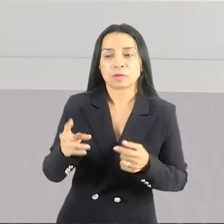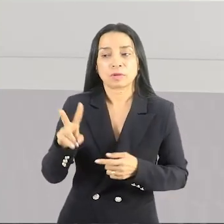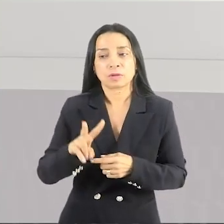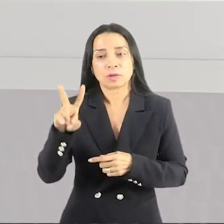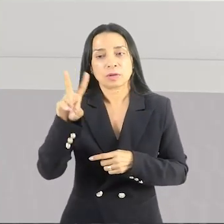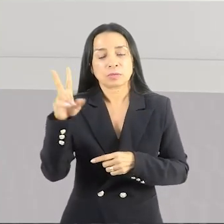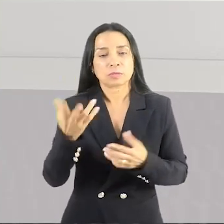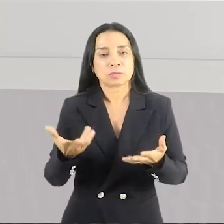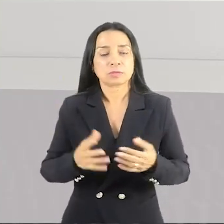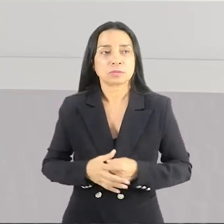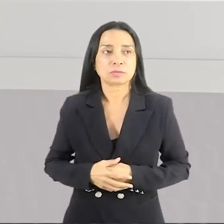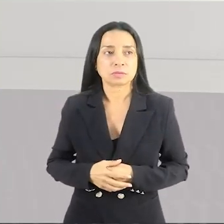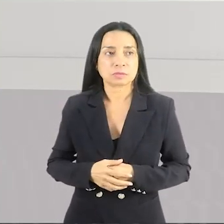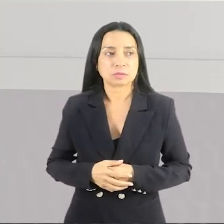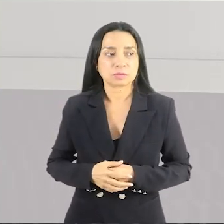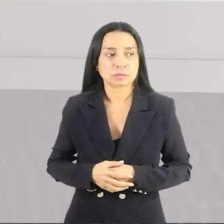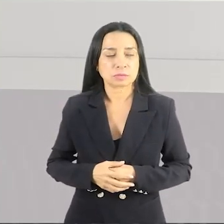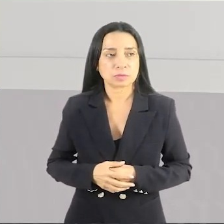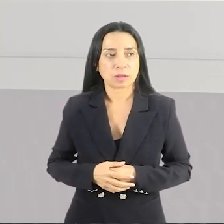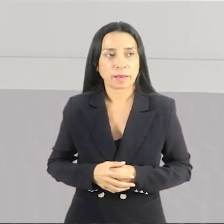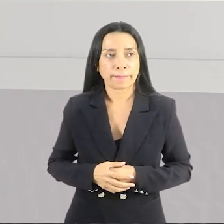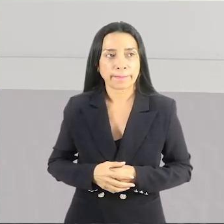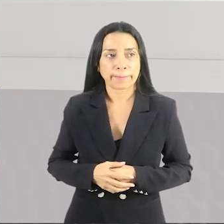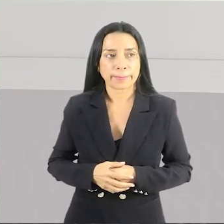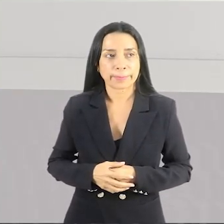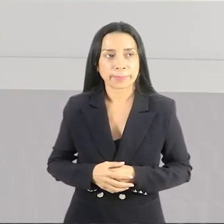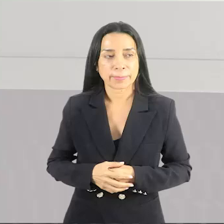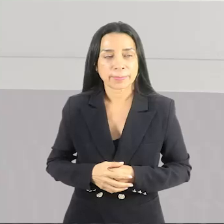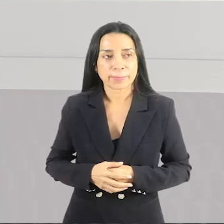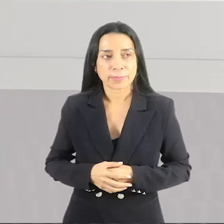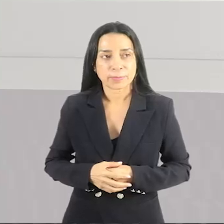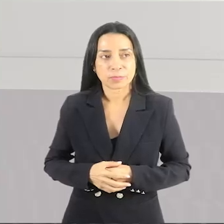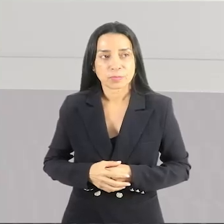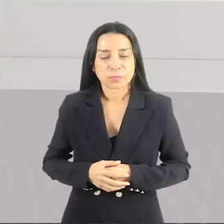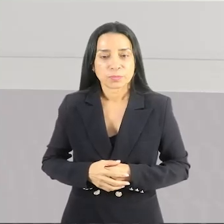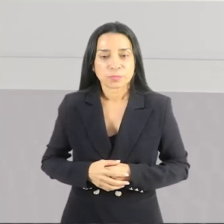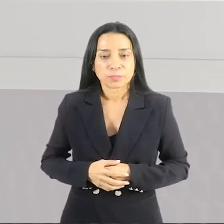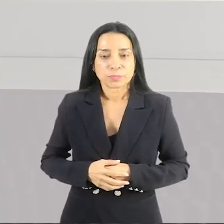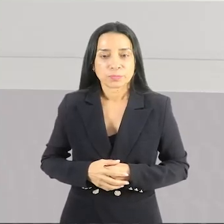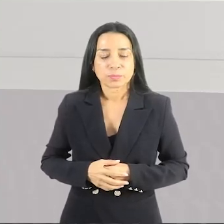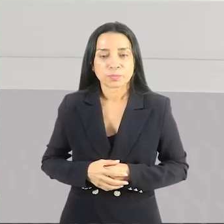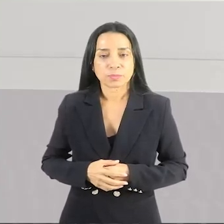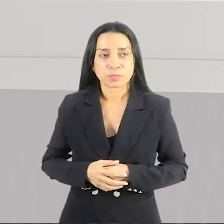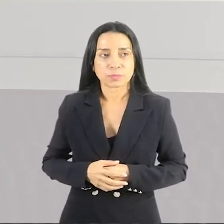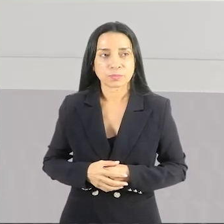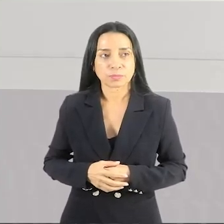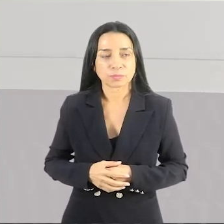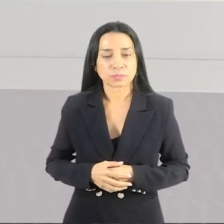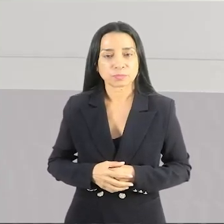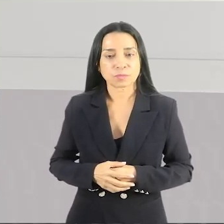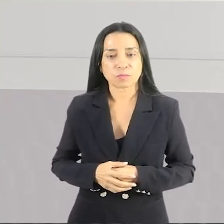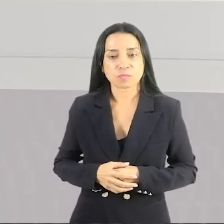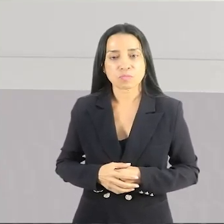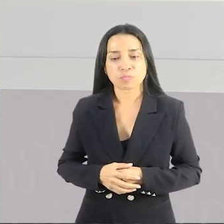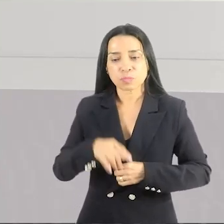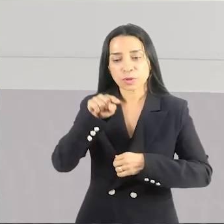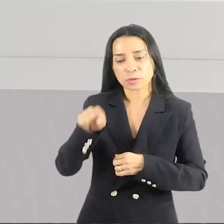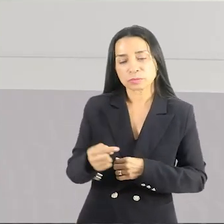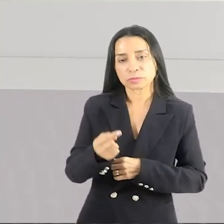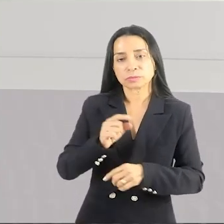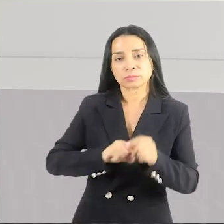essa média aqui, ó, ele quer a média dos salários. Tá? Então esse 2.000